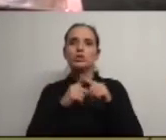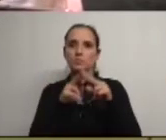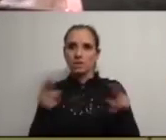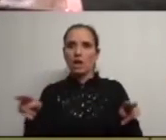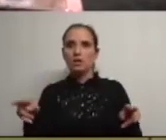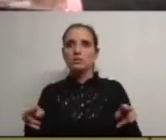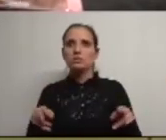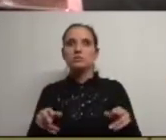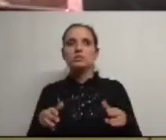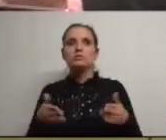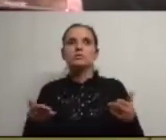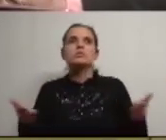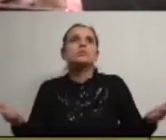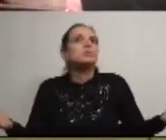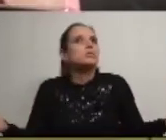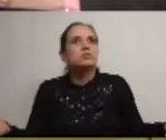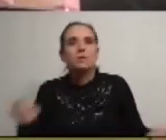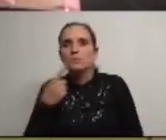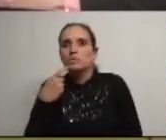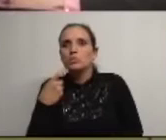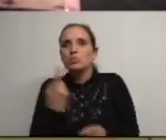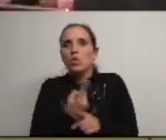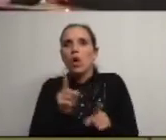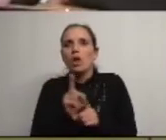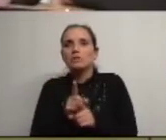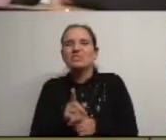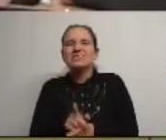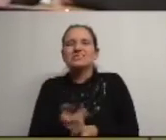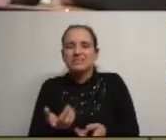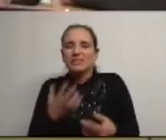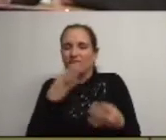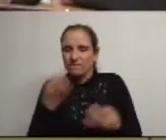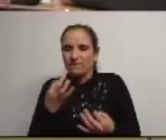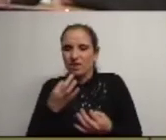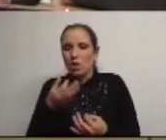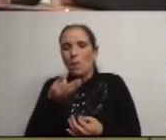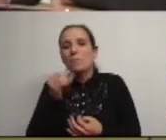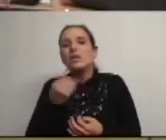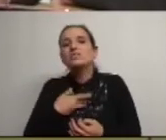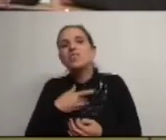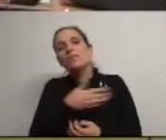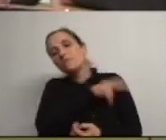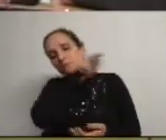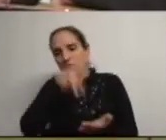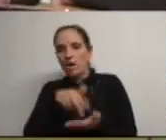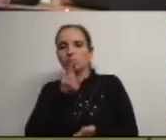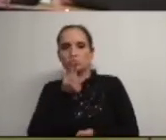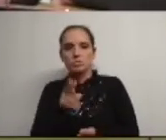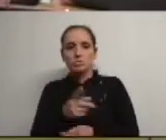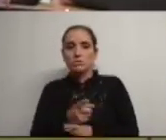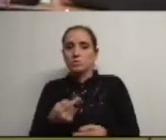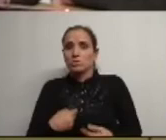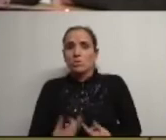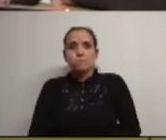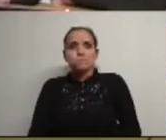eu acho que é daquelas perguntas que o estado da nação devia responder os senhores do PSD deviam vir responder porque eu não consigo que